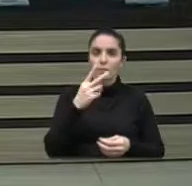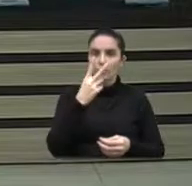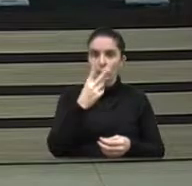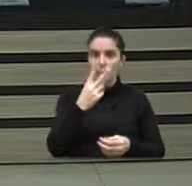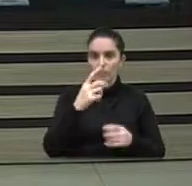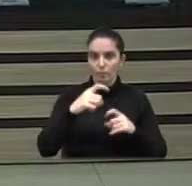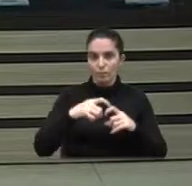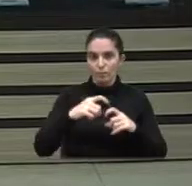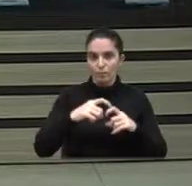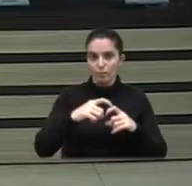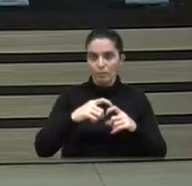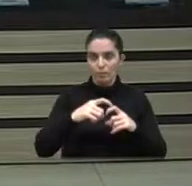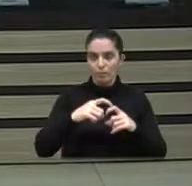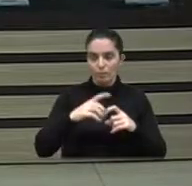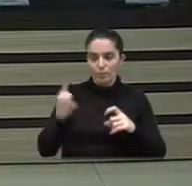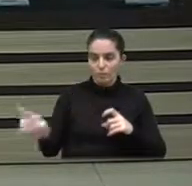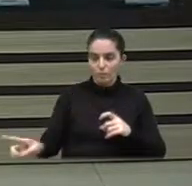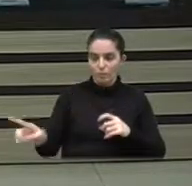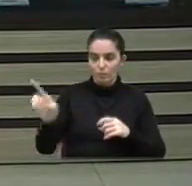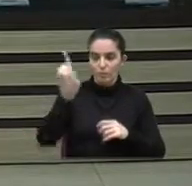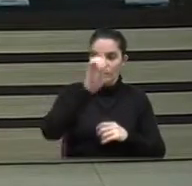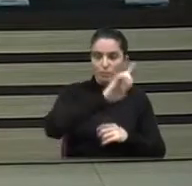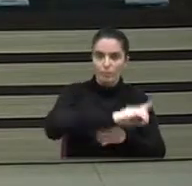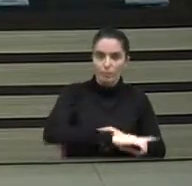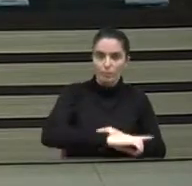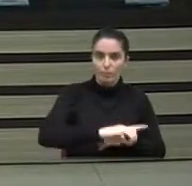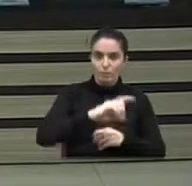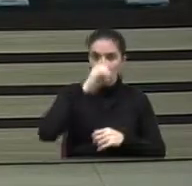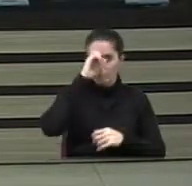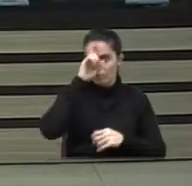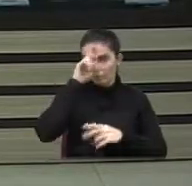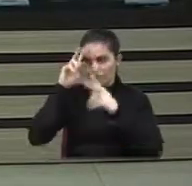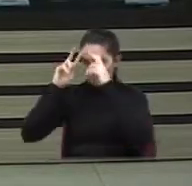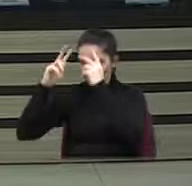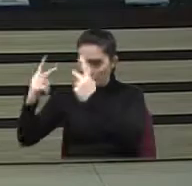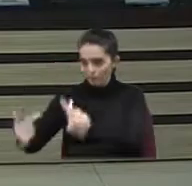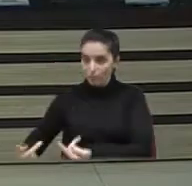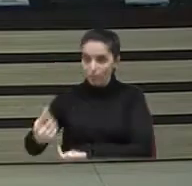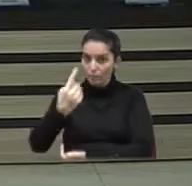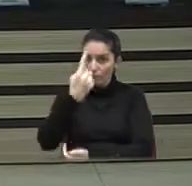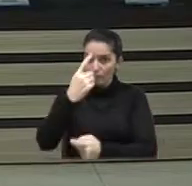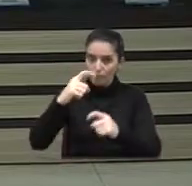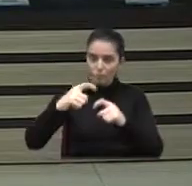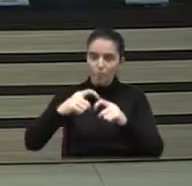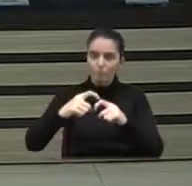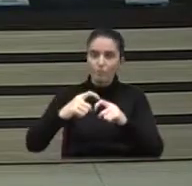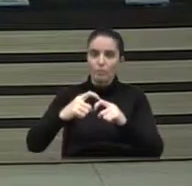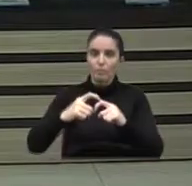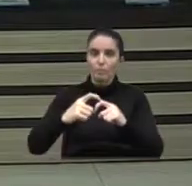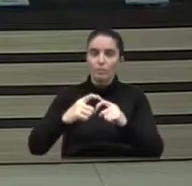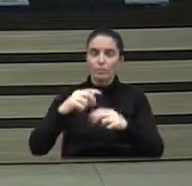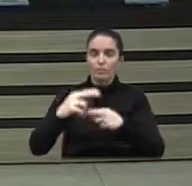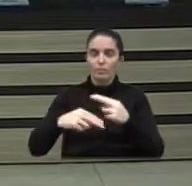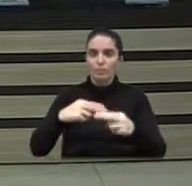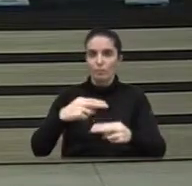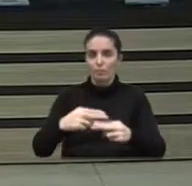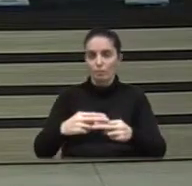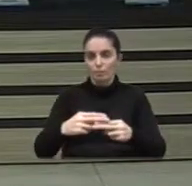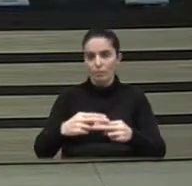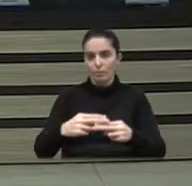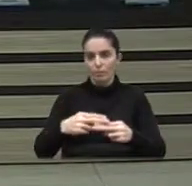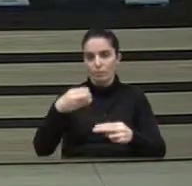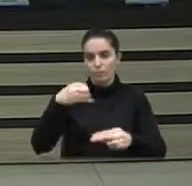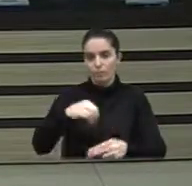trabalho 24 horas e na humanitária 1 médico. Então eu entendo que na contratação, ou se o executivo entender